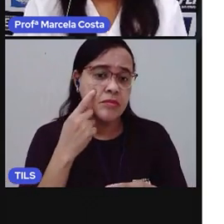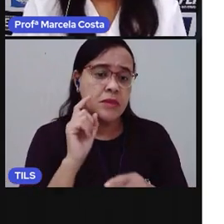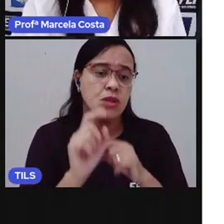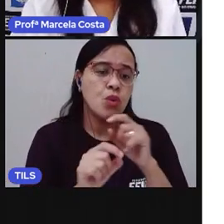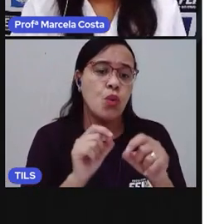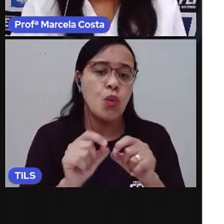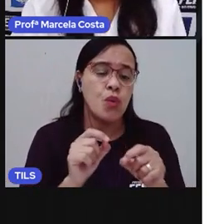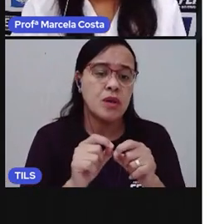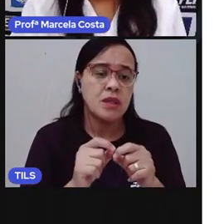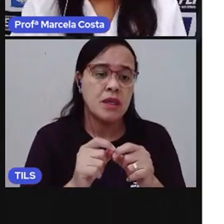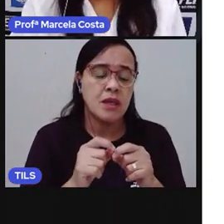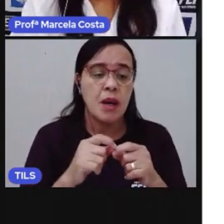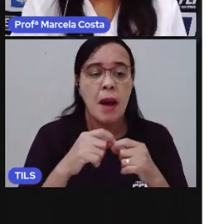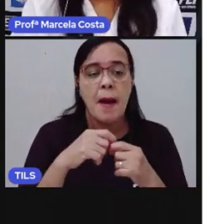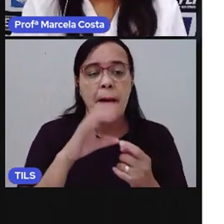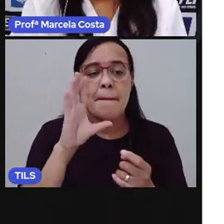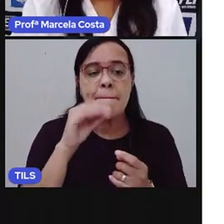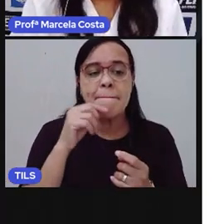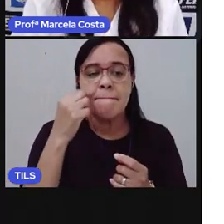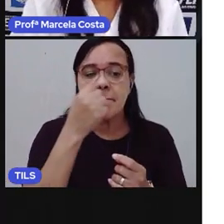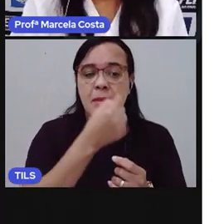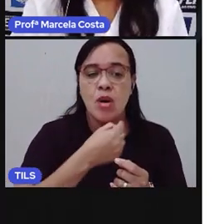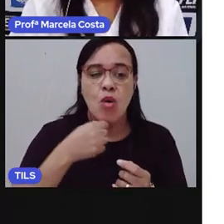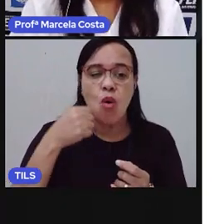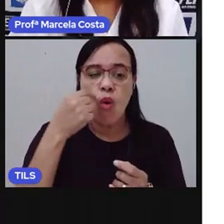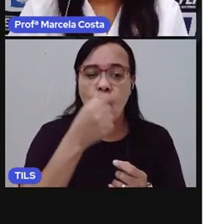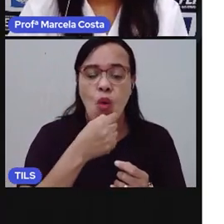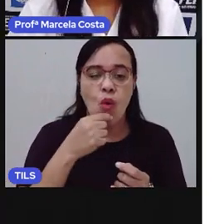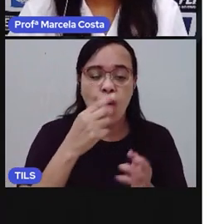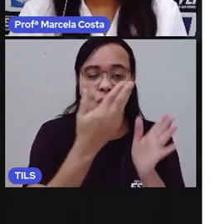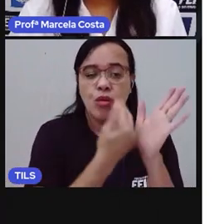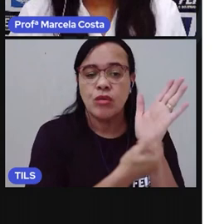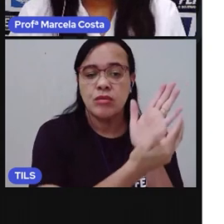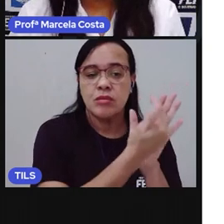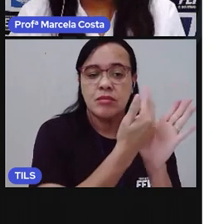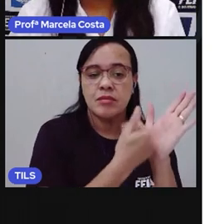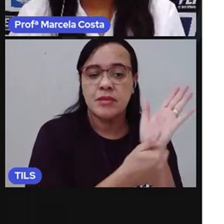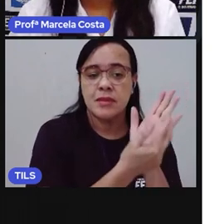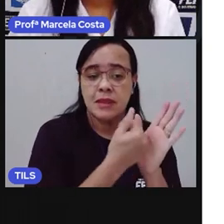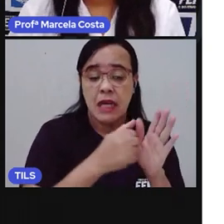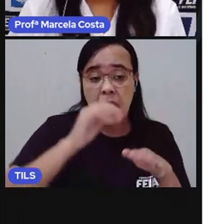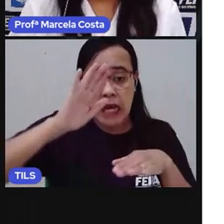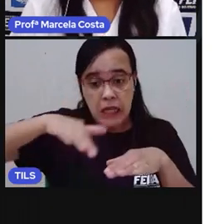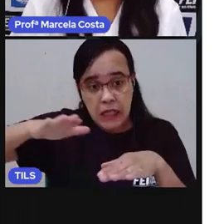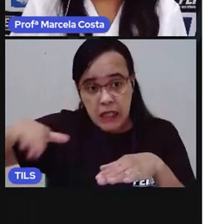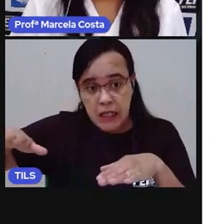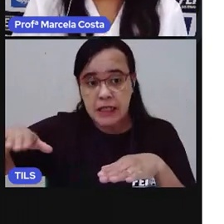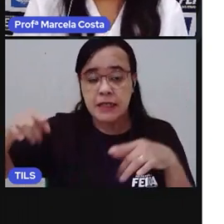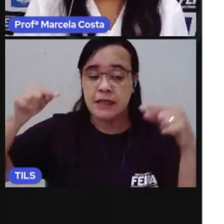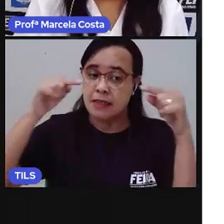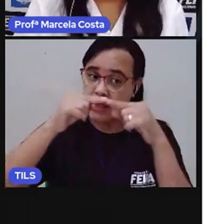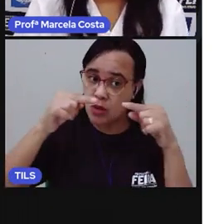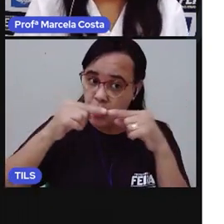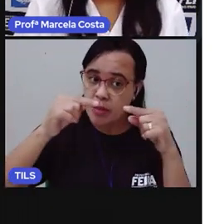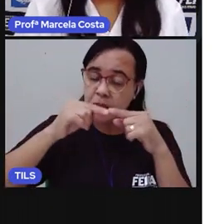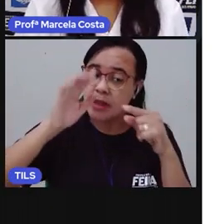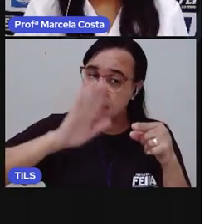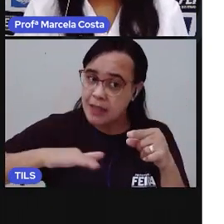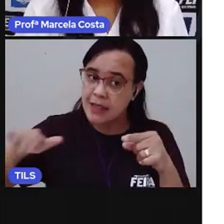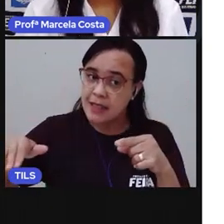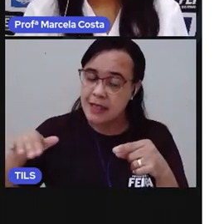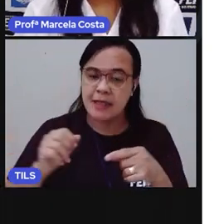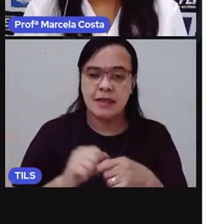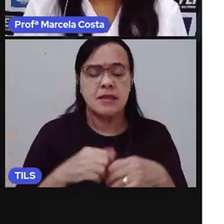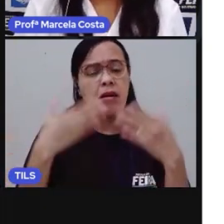é uma louca é imagem de uma boca de uma criança tá então a gente vai contar